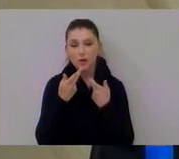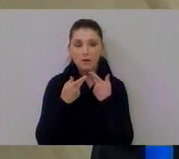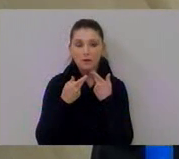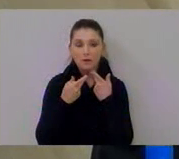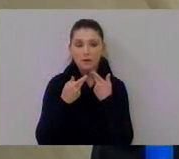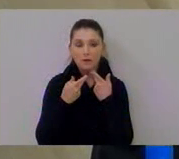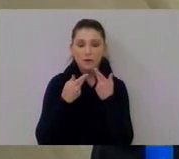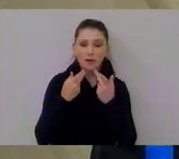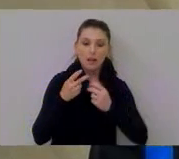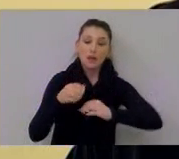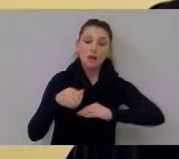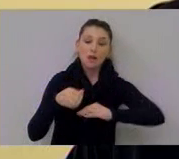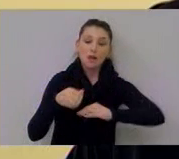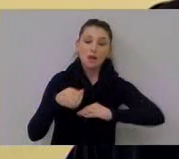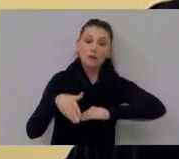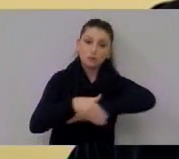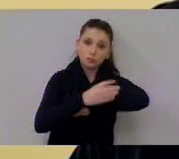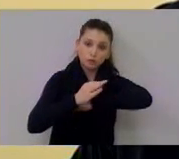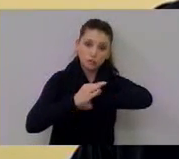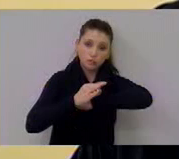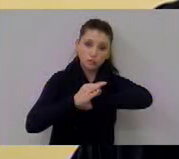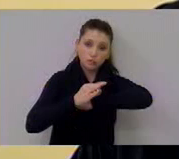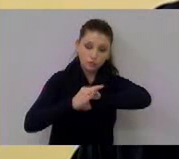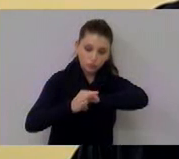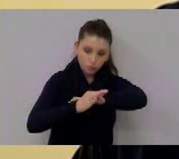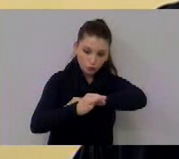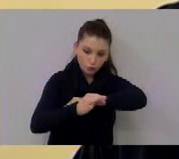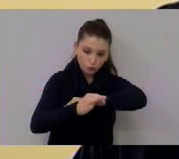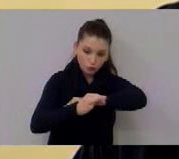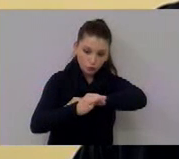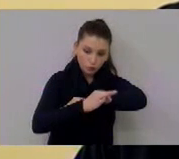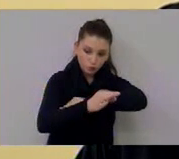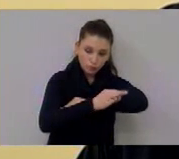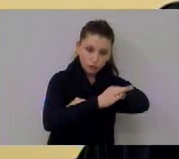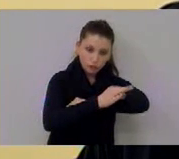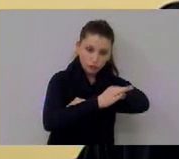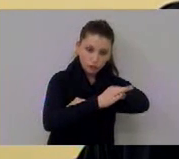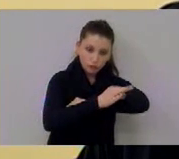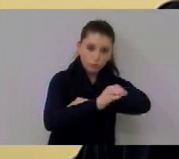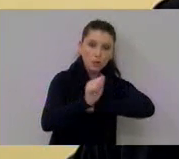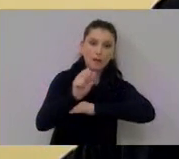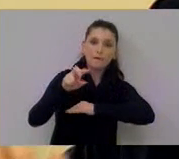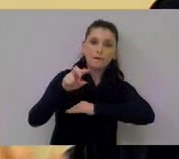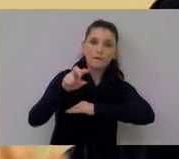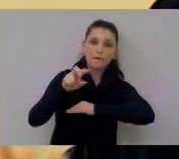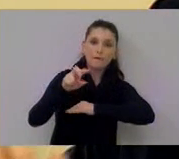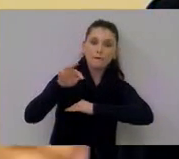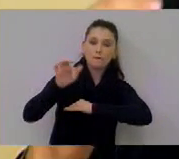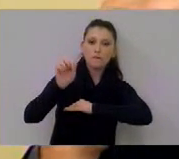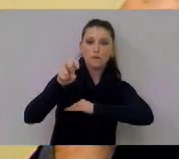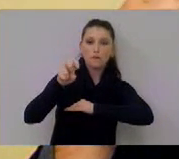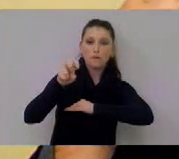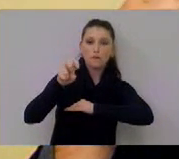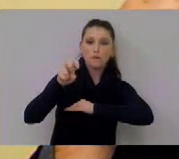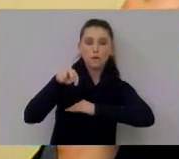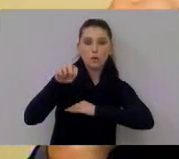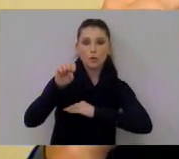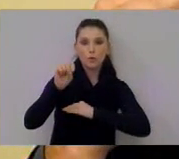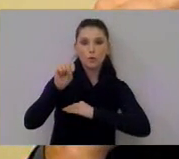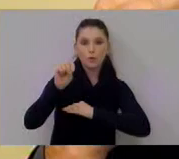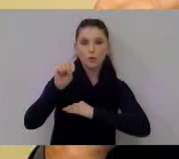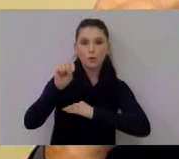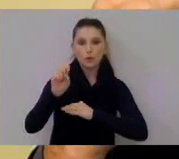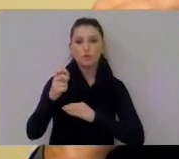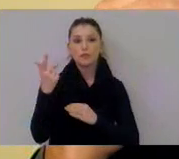pavimentação da Avenida Afonso Patrício D'Agostini, na segunda